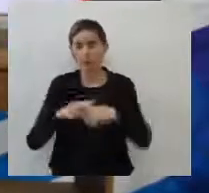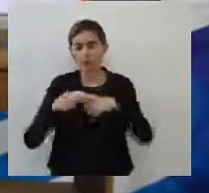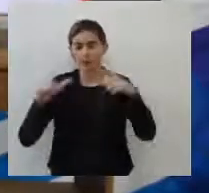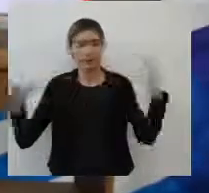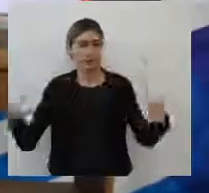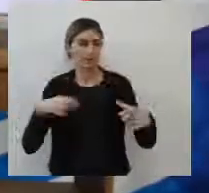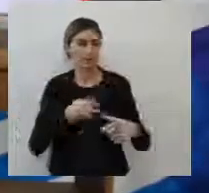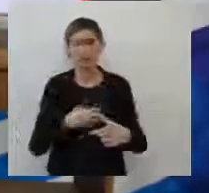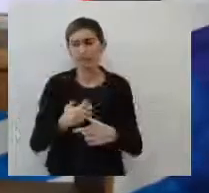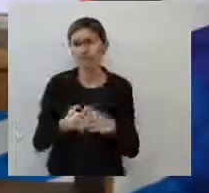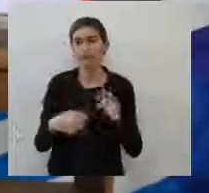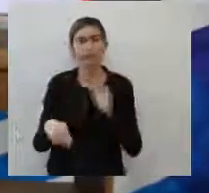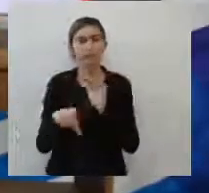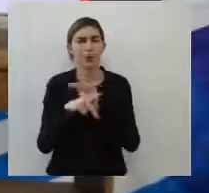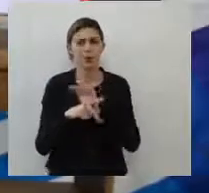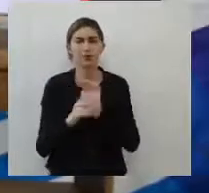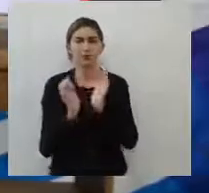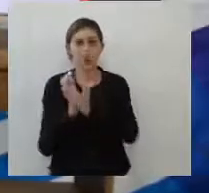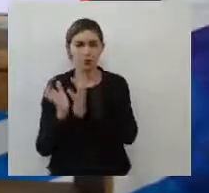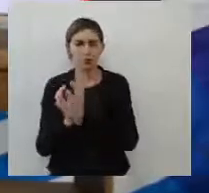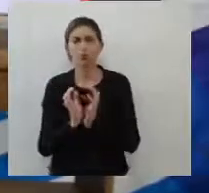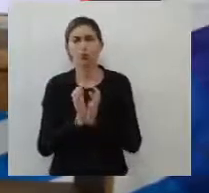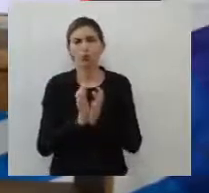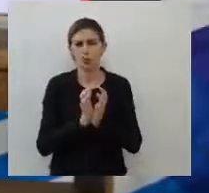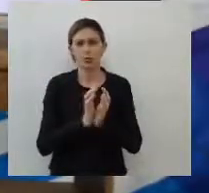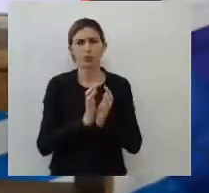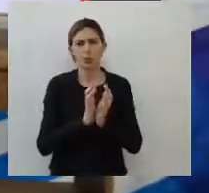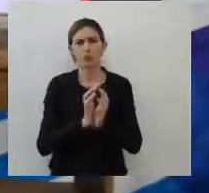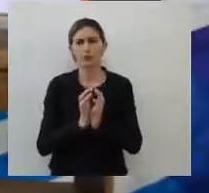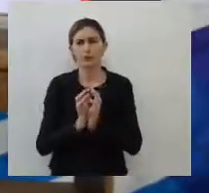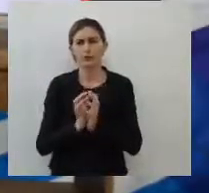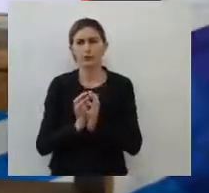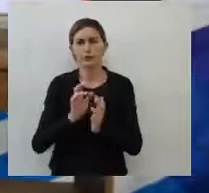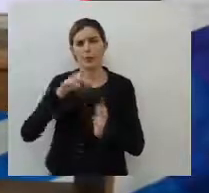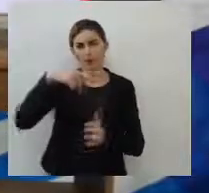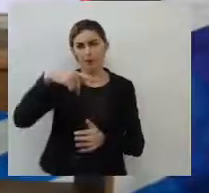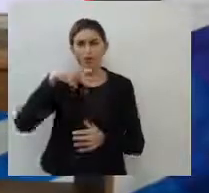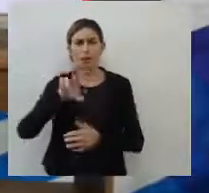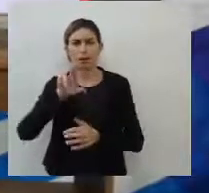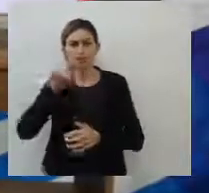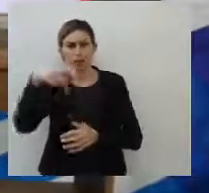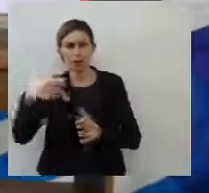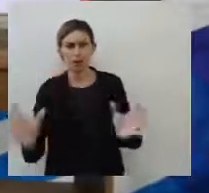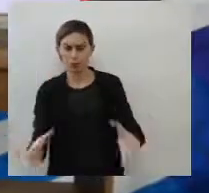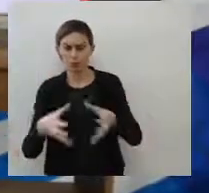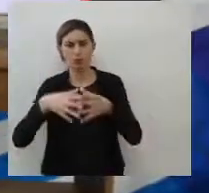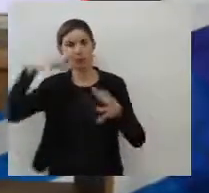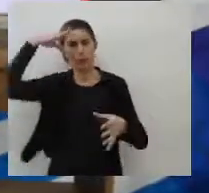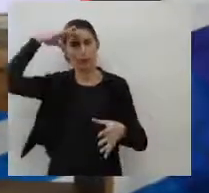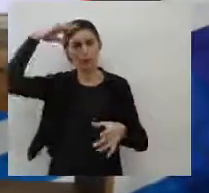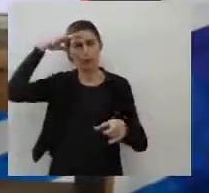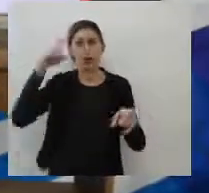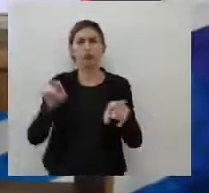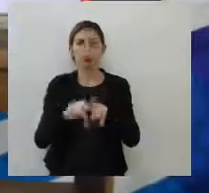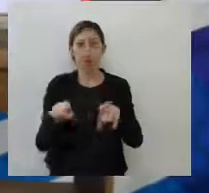maioria, eles pertenciam a esse Partido Republicano Paulista, o PRP, tá? Vão se juntar aos militares que também já